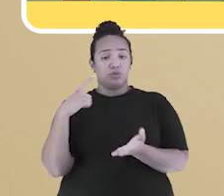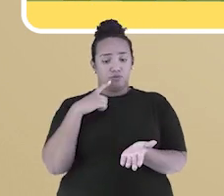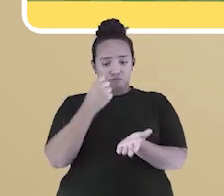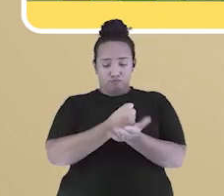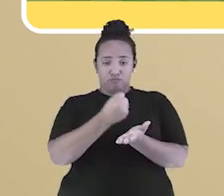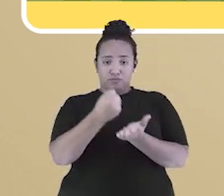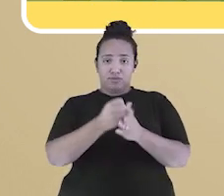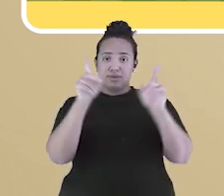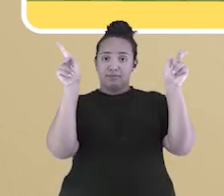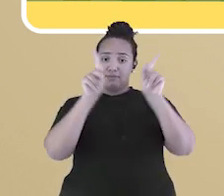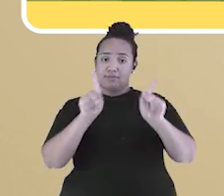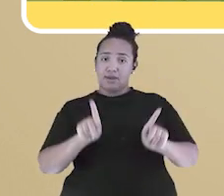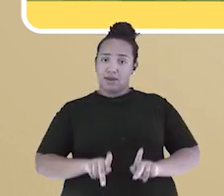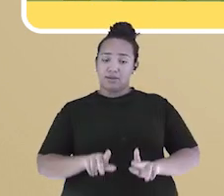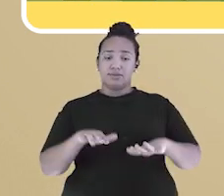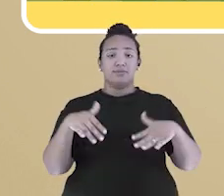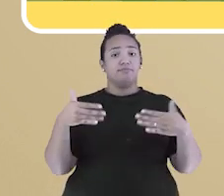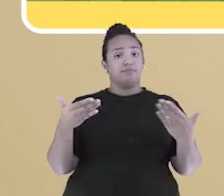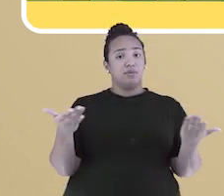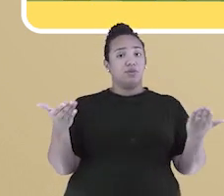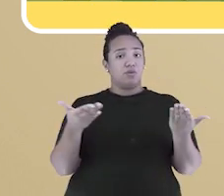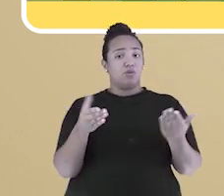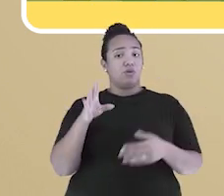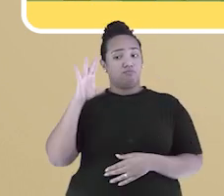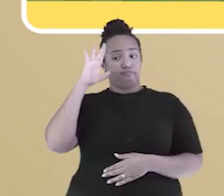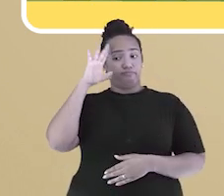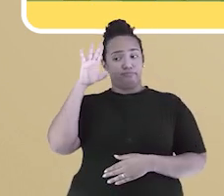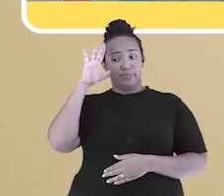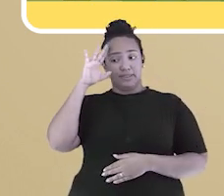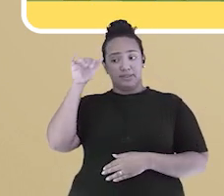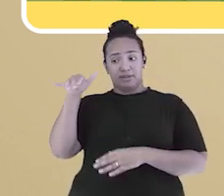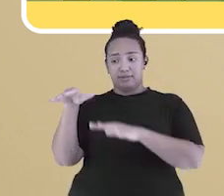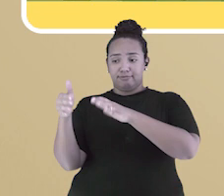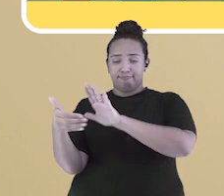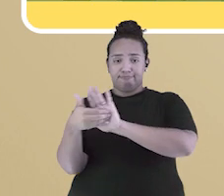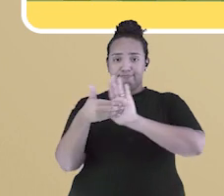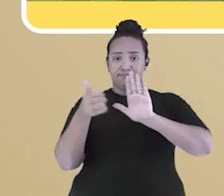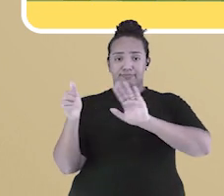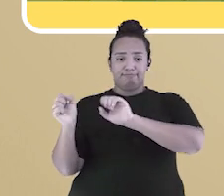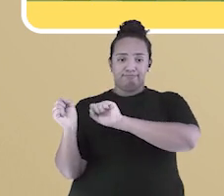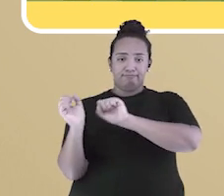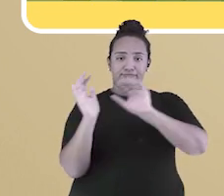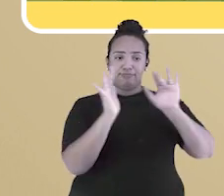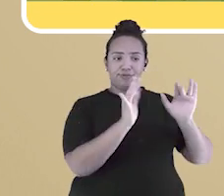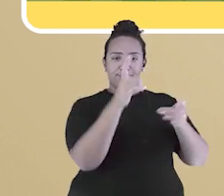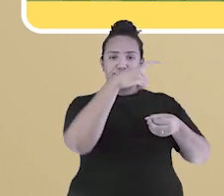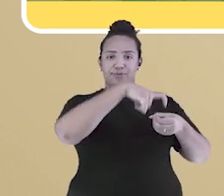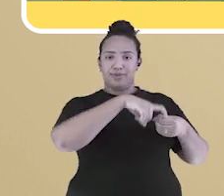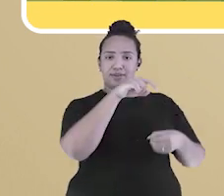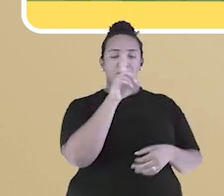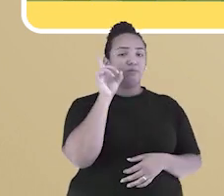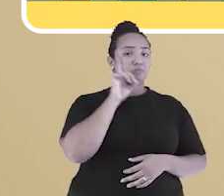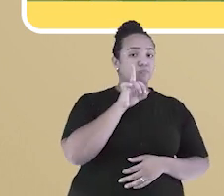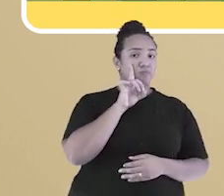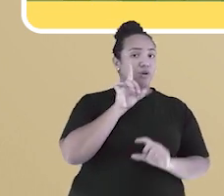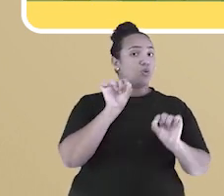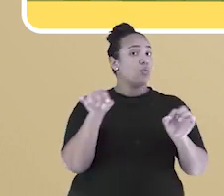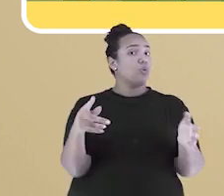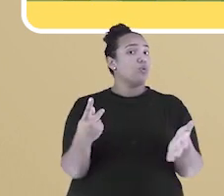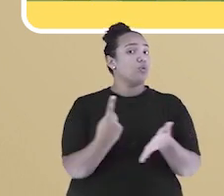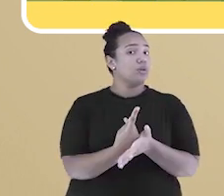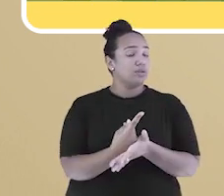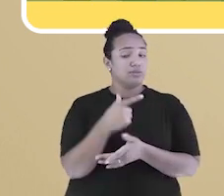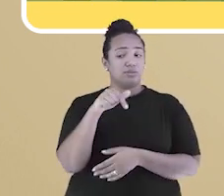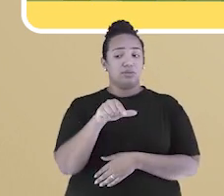que previa o fim da ocupação estrangeira no país. E com a retirada das tropas norte-americanas do país, o